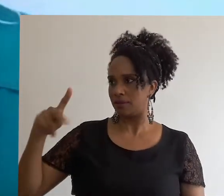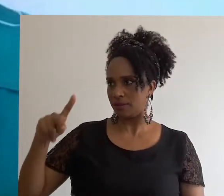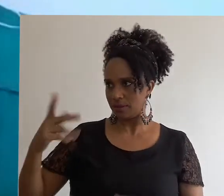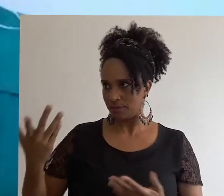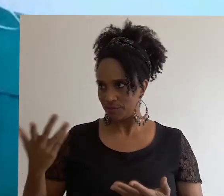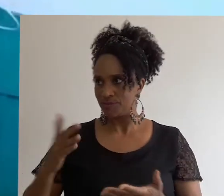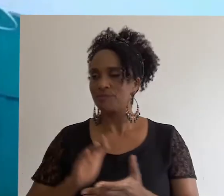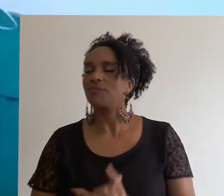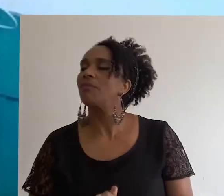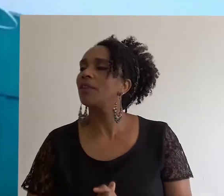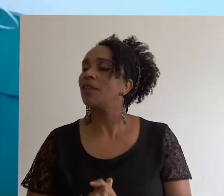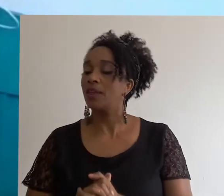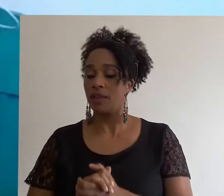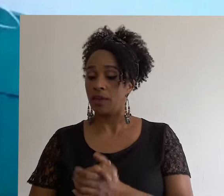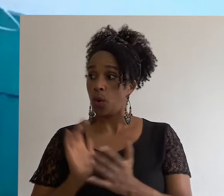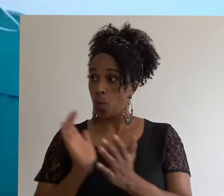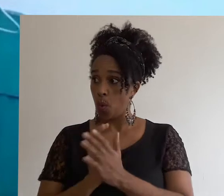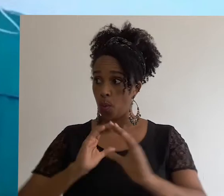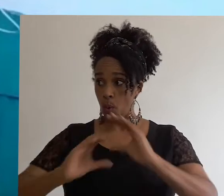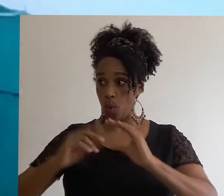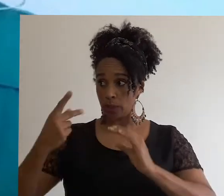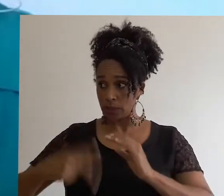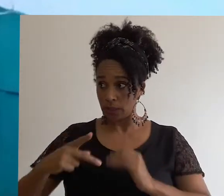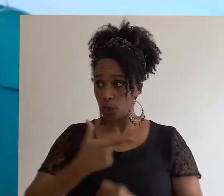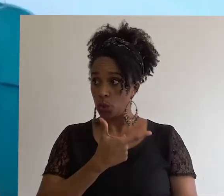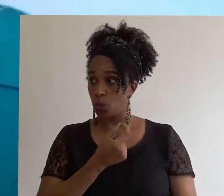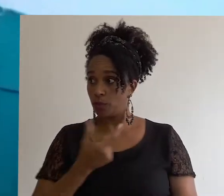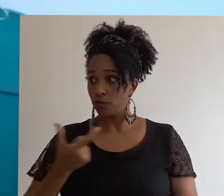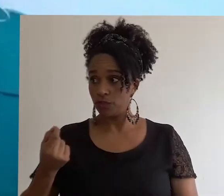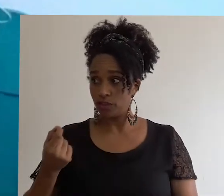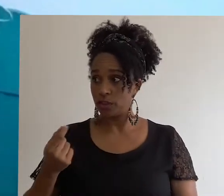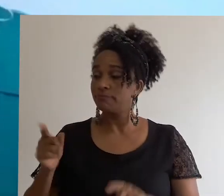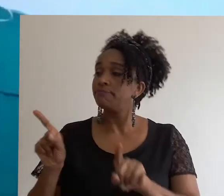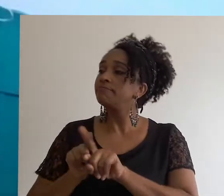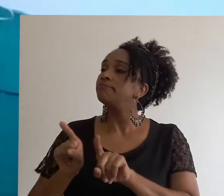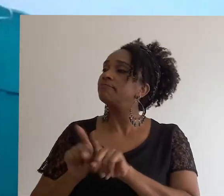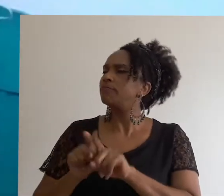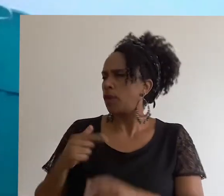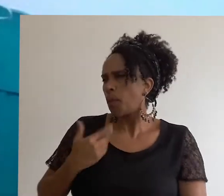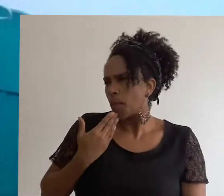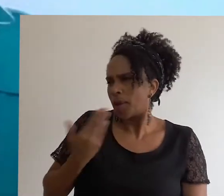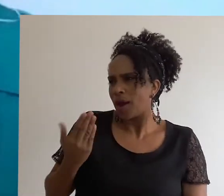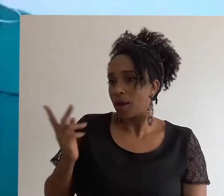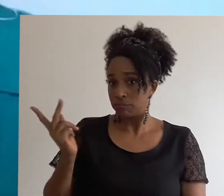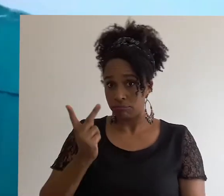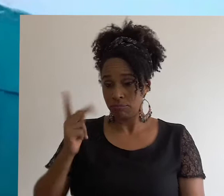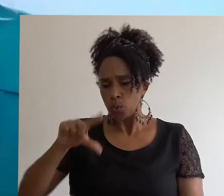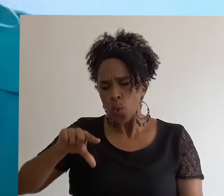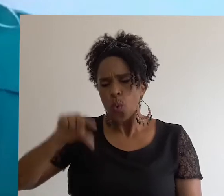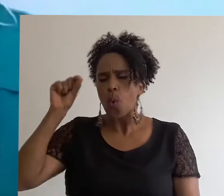pautado e orientado as ações de comunicação do IFBA nesse ano de 2020, e também pediria que